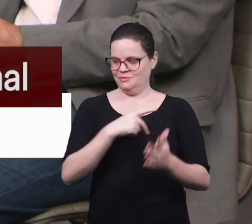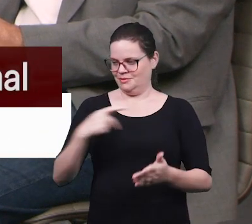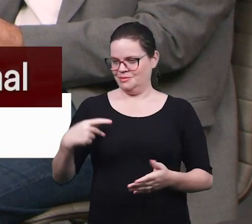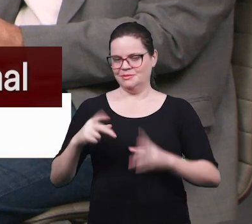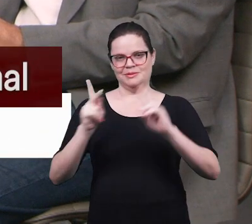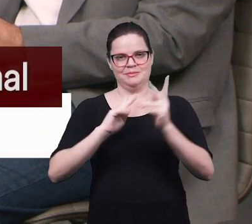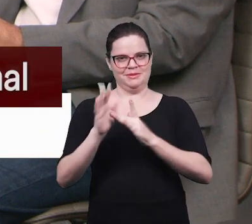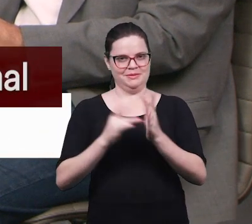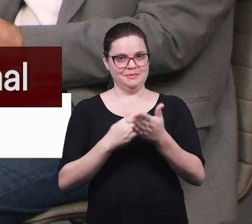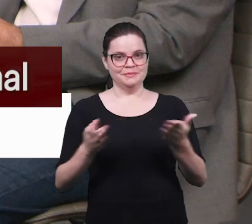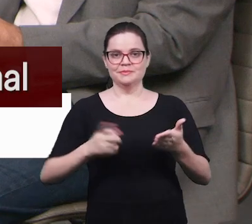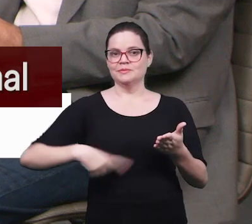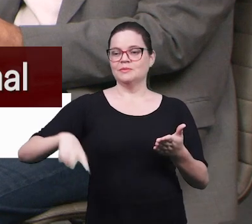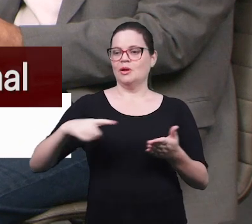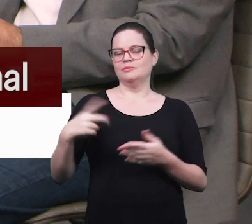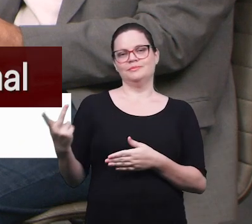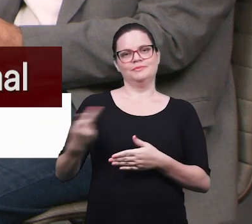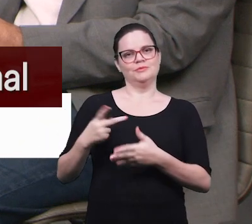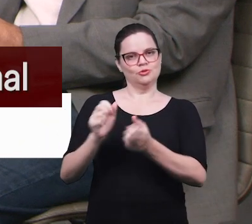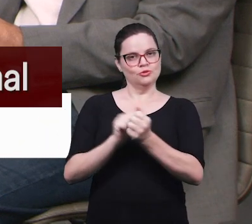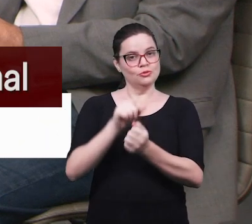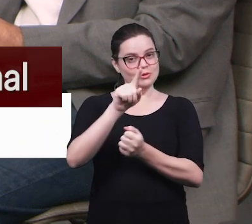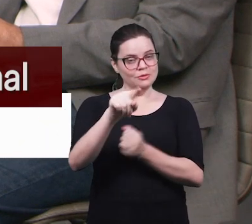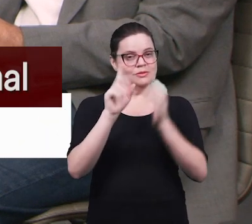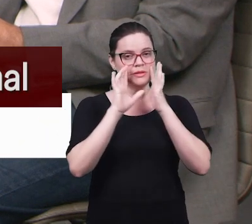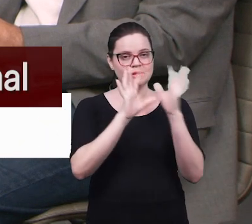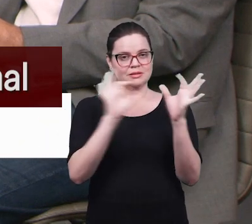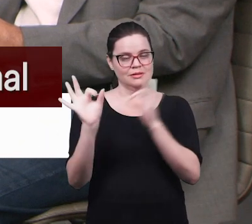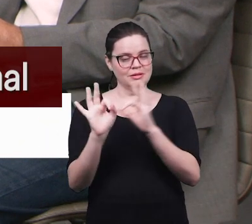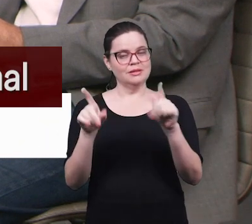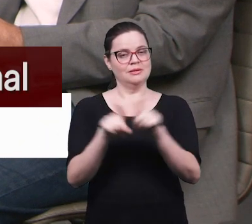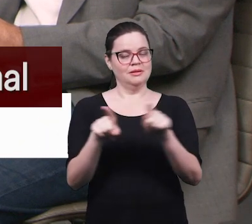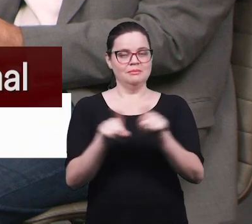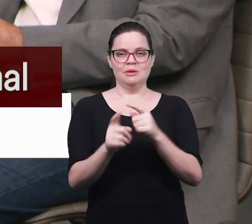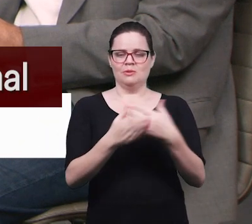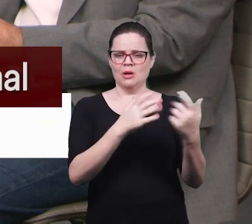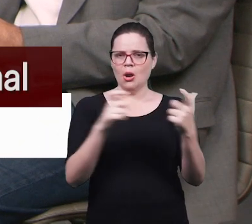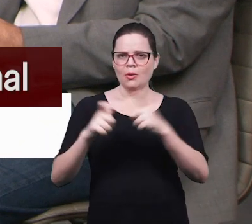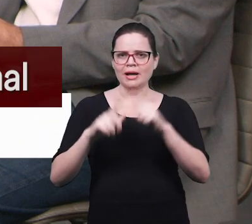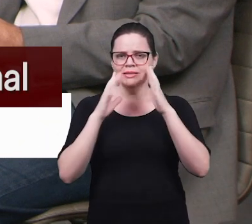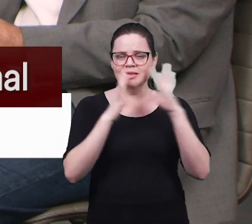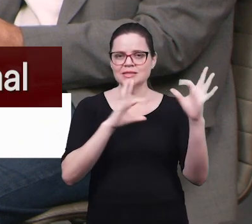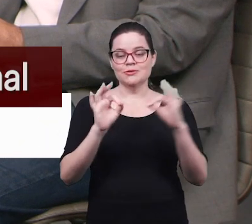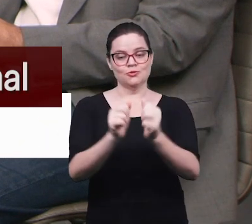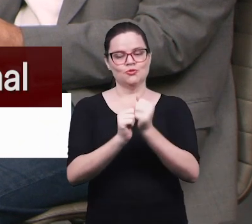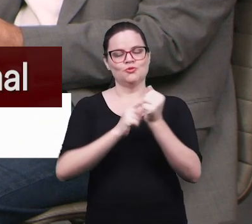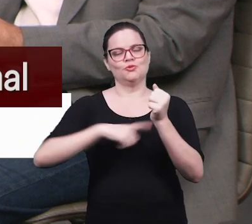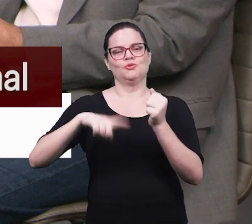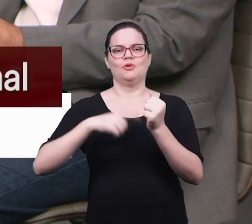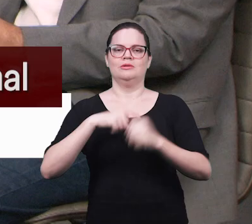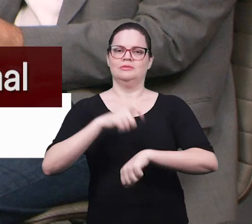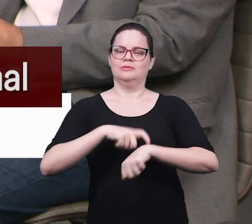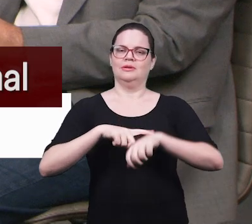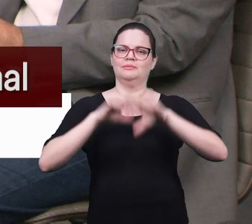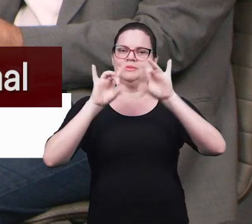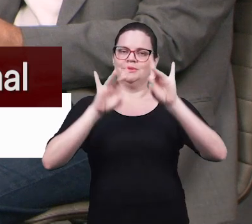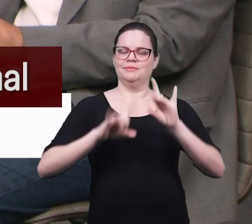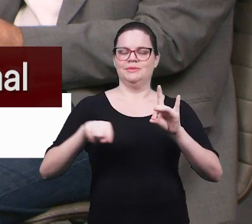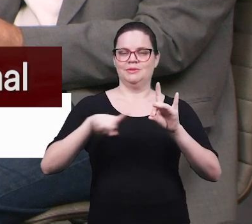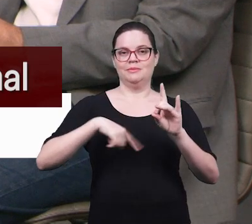É o tempo que nós dois aqui, mais você aí na sua casa, onde você estiver, juntos, vamos ter um tempo